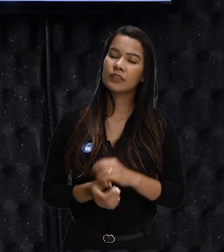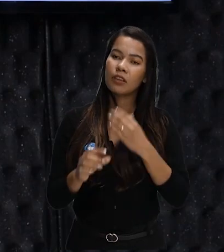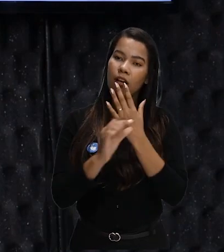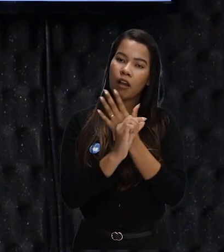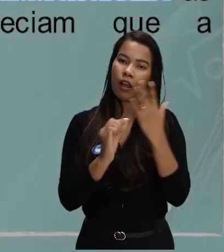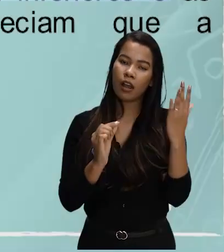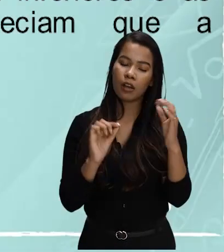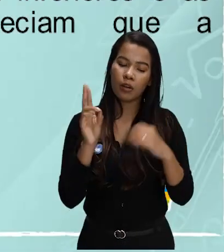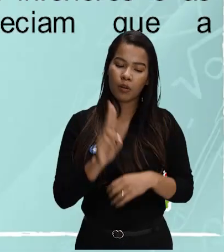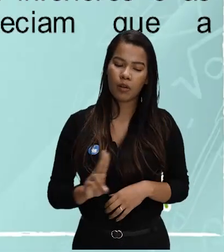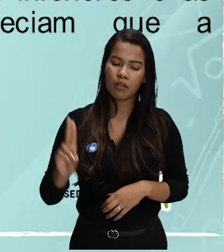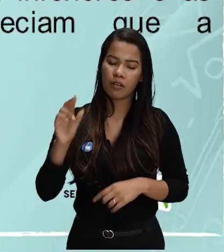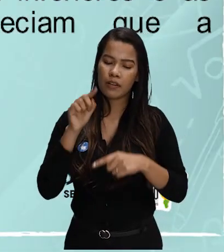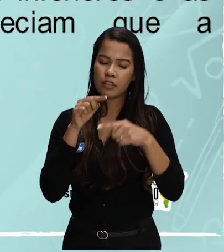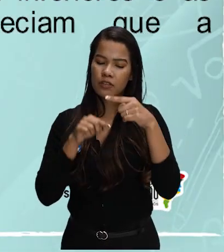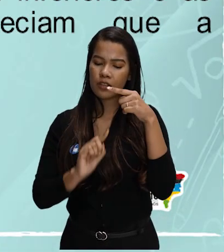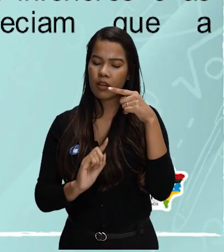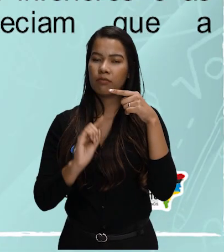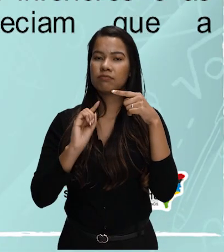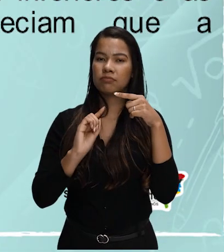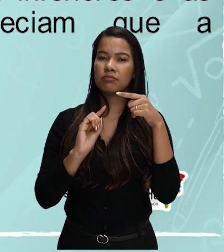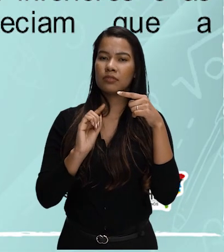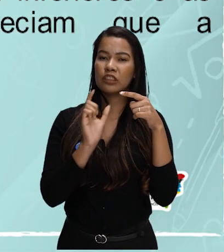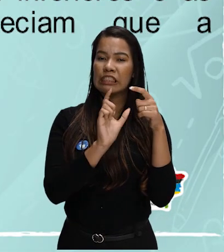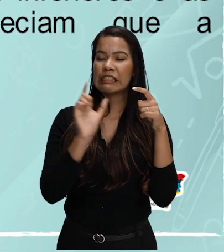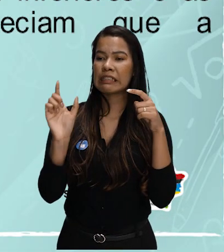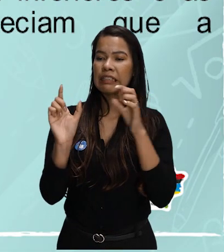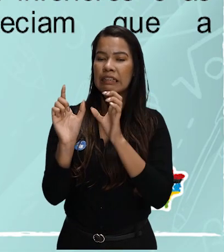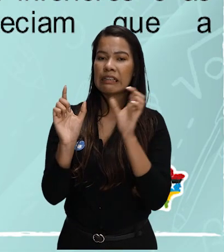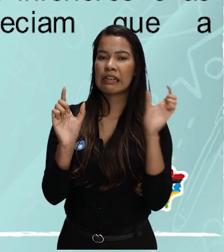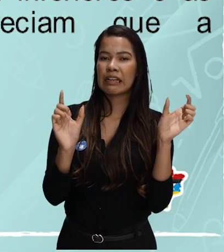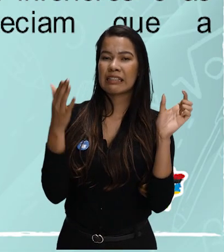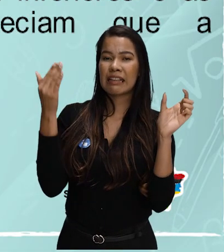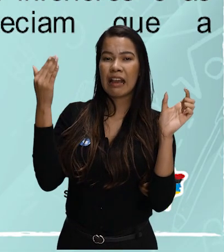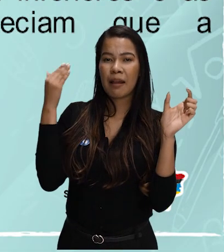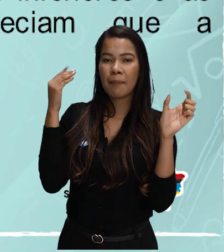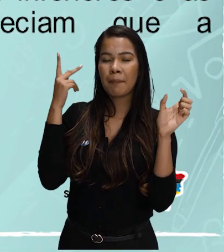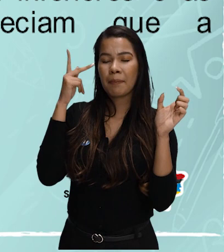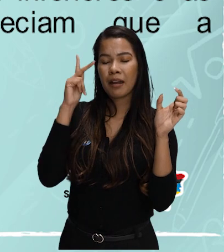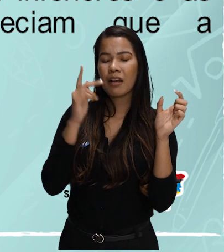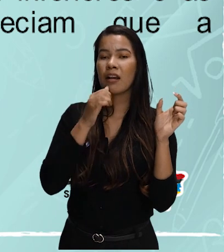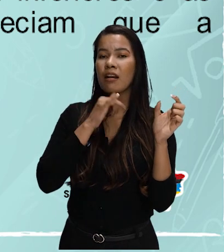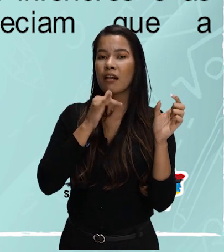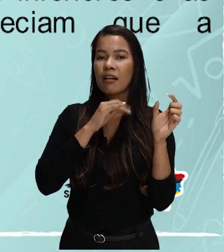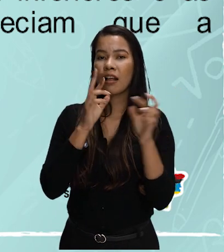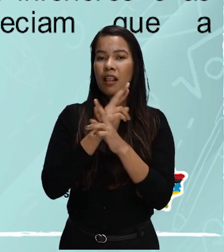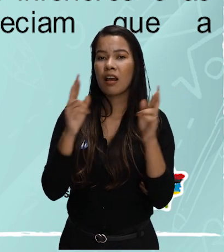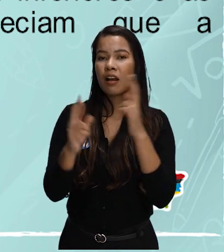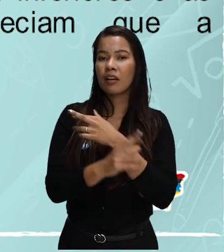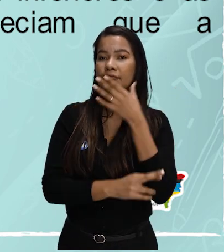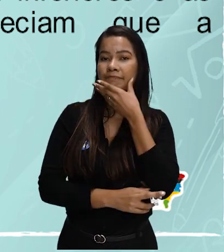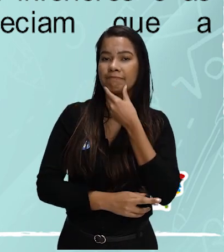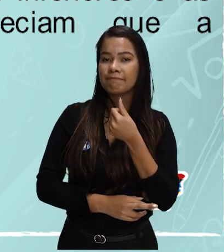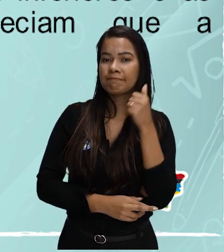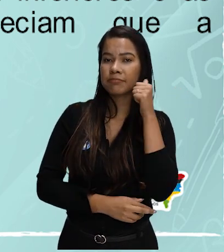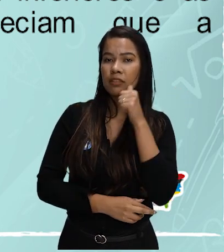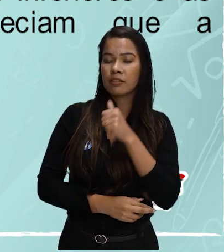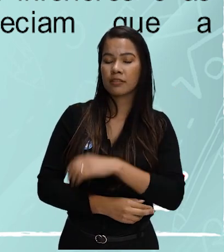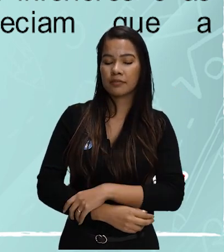autores utilizavam a divisão de classes da época para exemplificar a relação entre o homem e a mulher. Nas